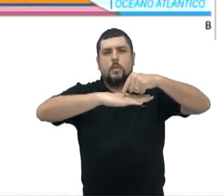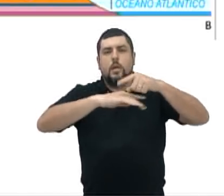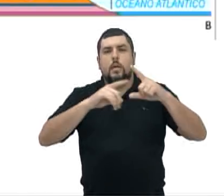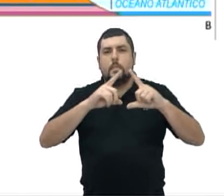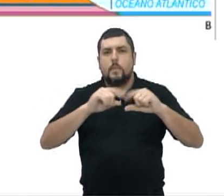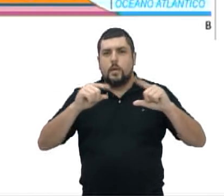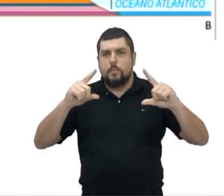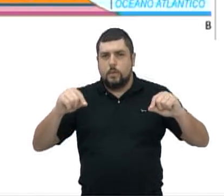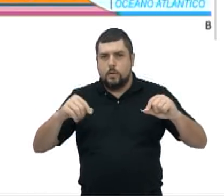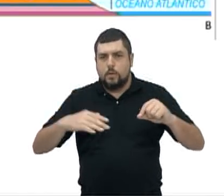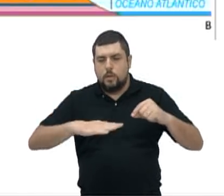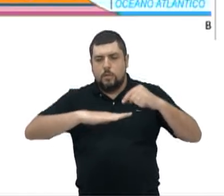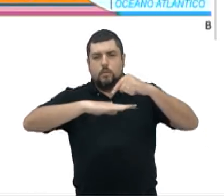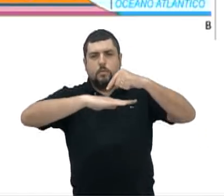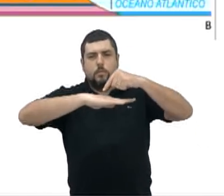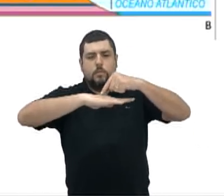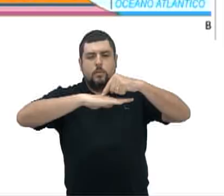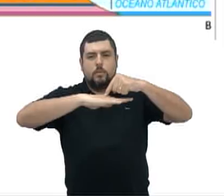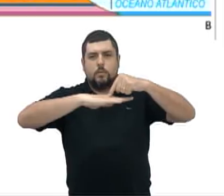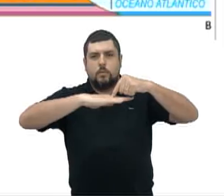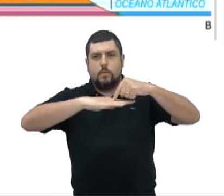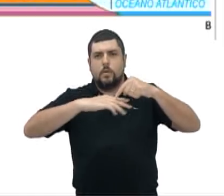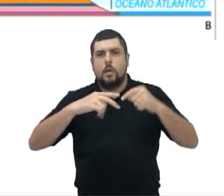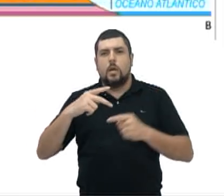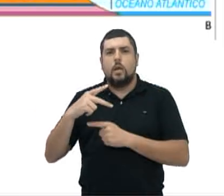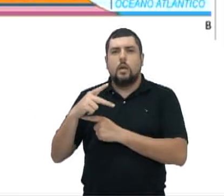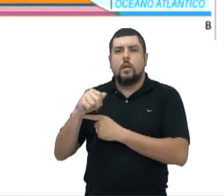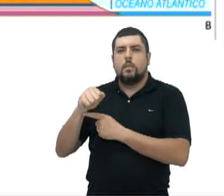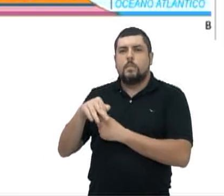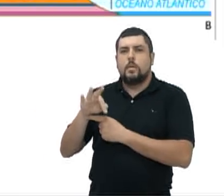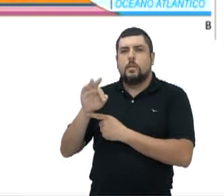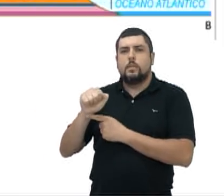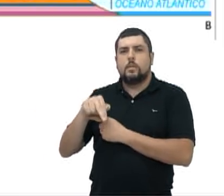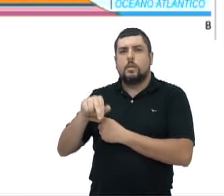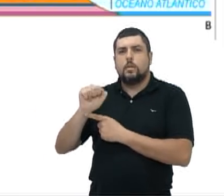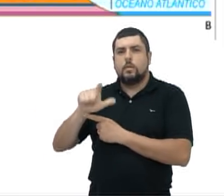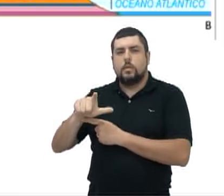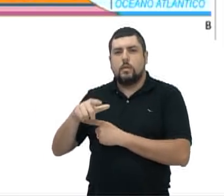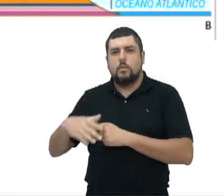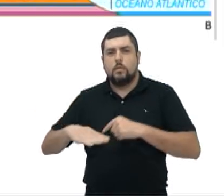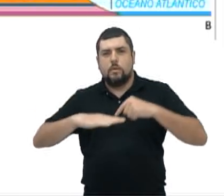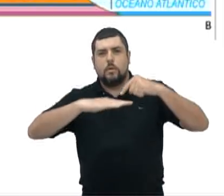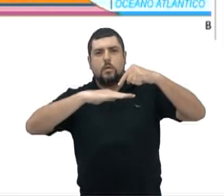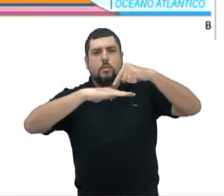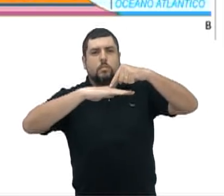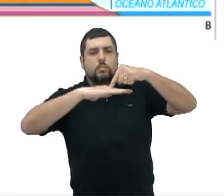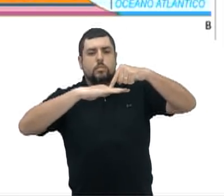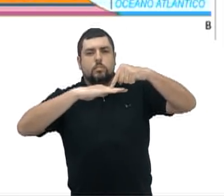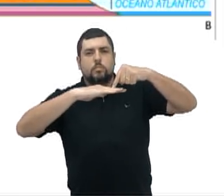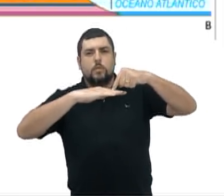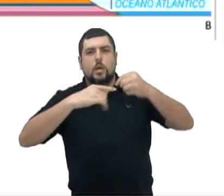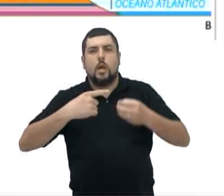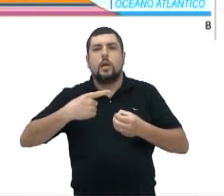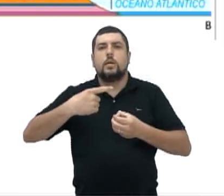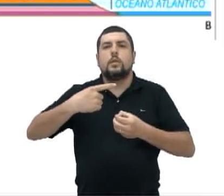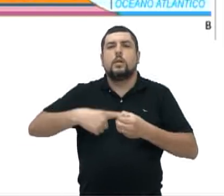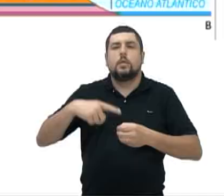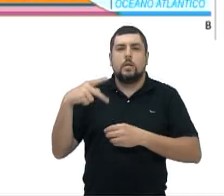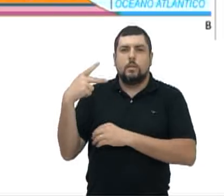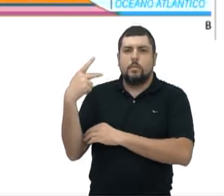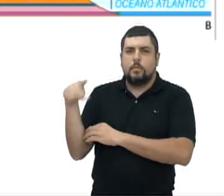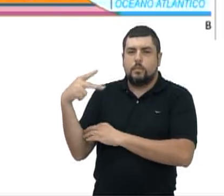Rio Araguaia, depois temos o Pantanal. Depois nós temos aqui cidade de Santa Cruz de la Sierra. Depois nós temos